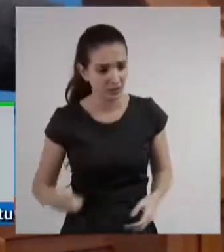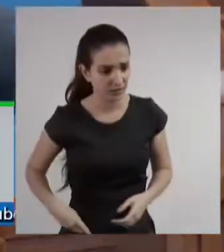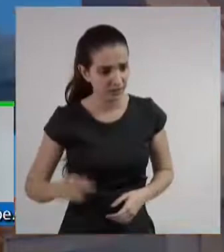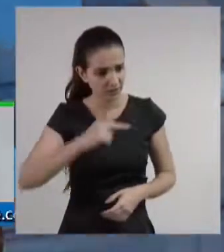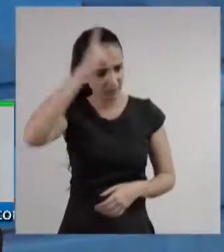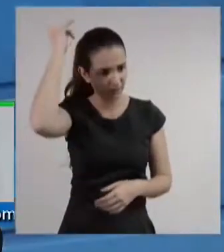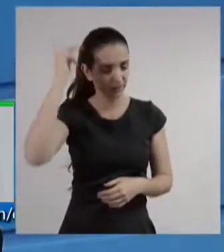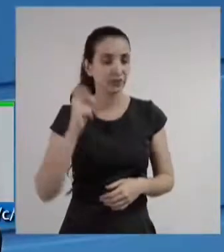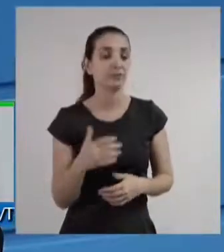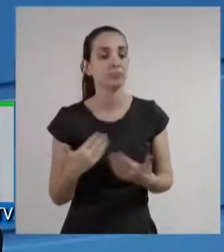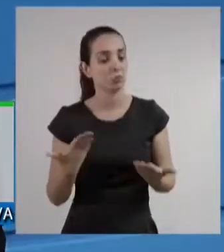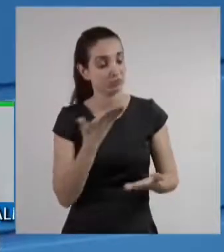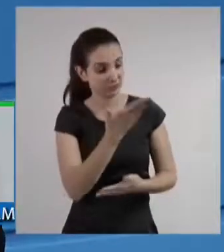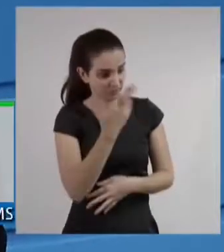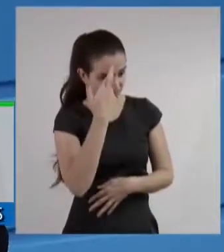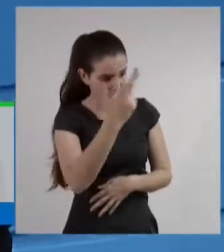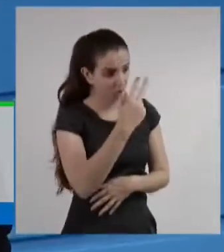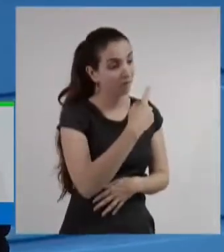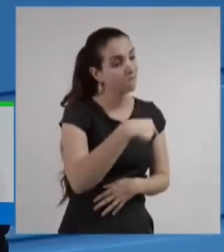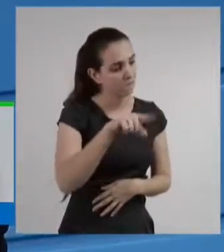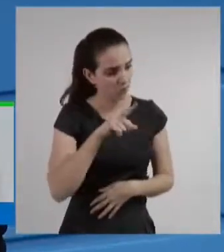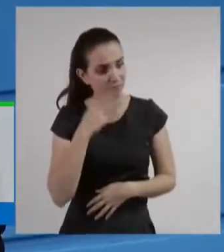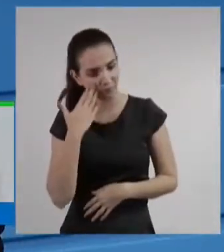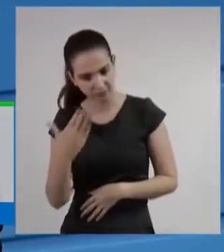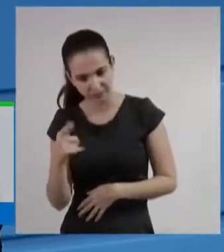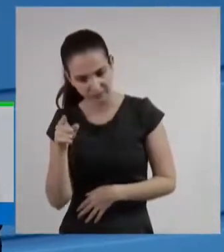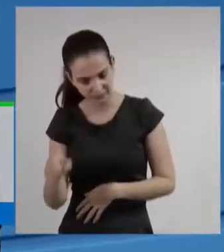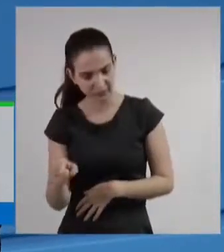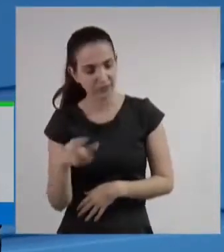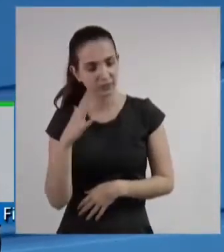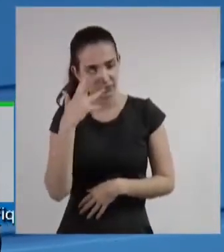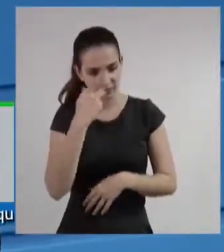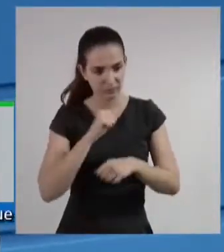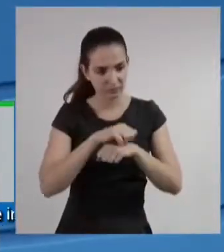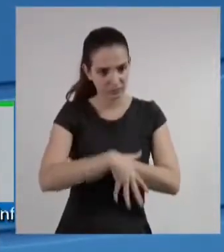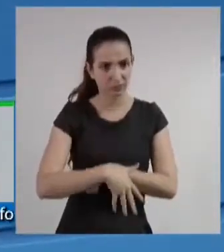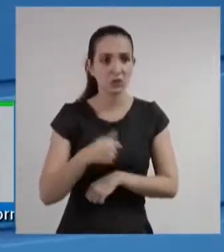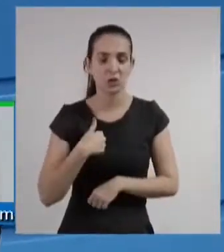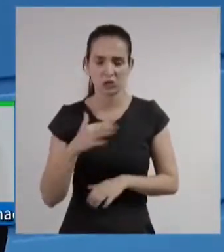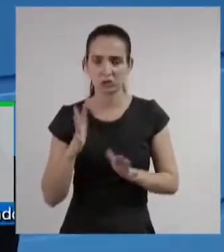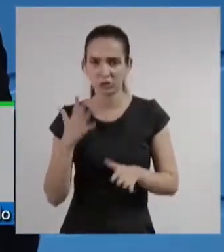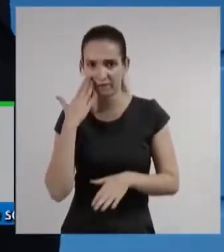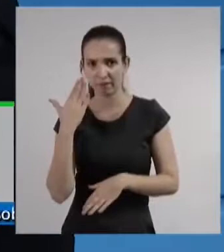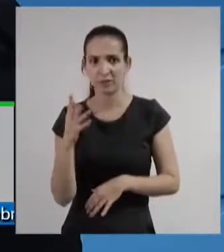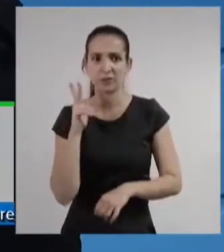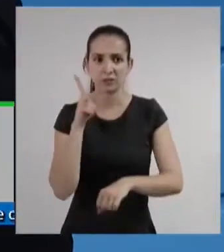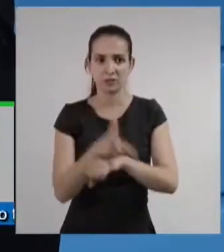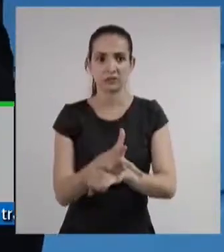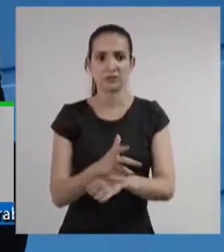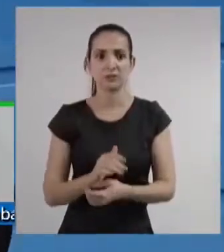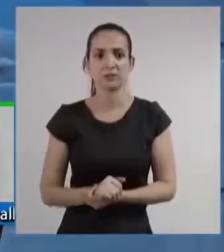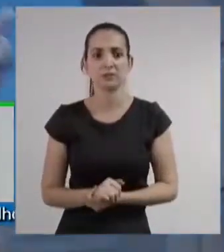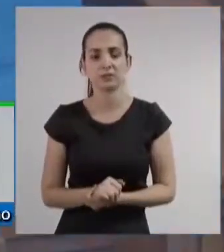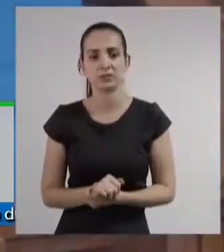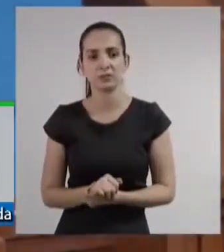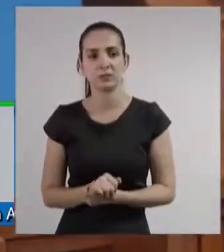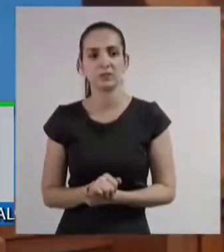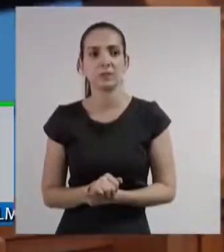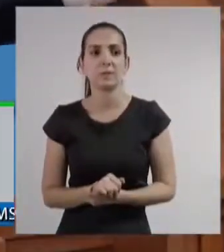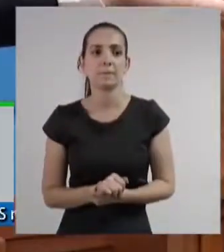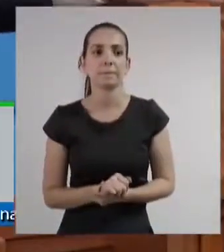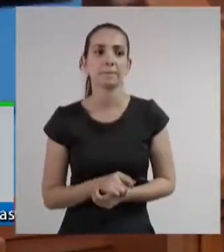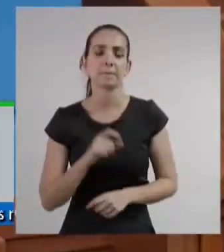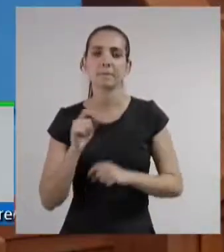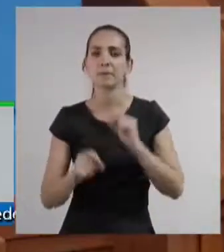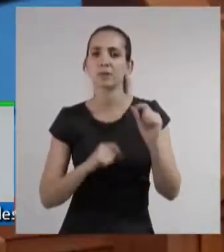Excelência for lá em Bonito, eu já vi os vídeos do Eduardo Coelho, então aqui eles